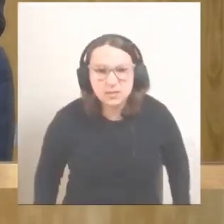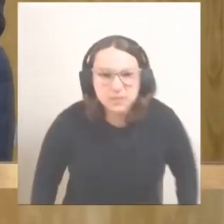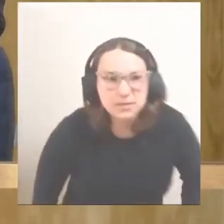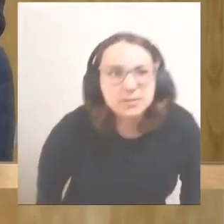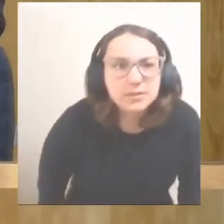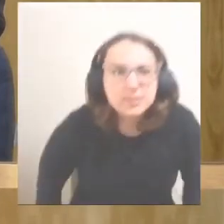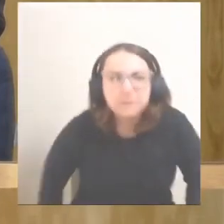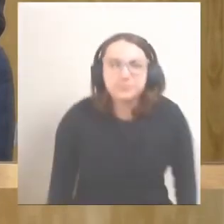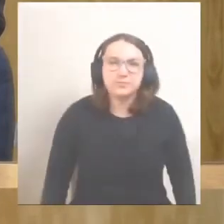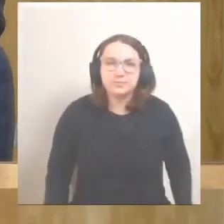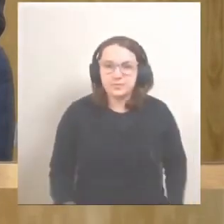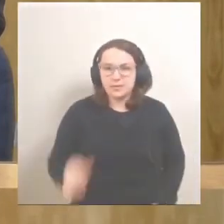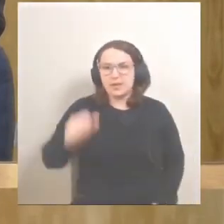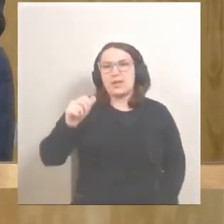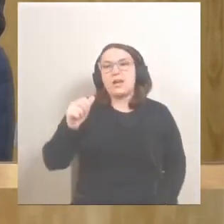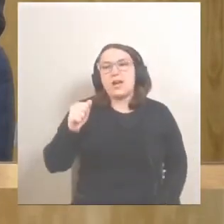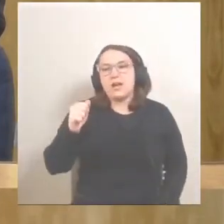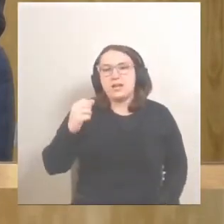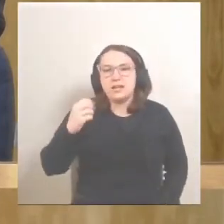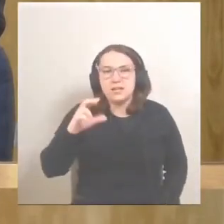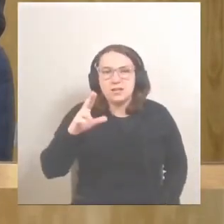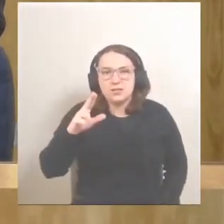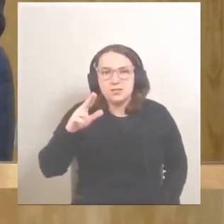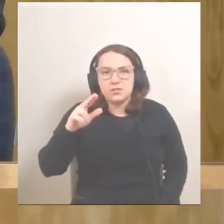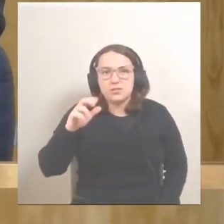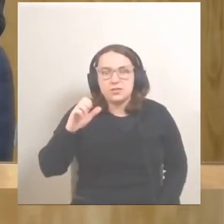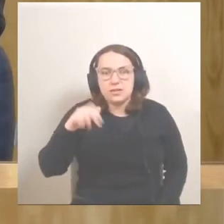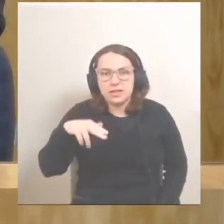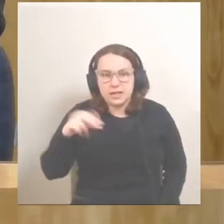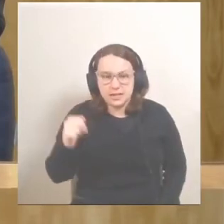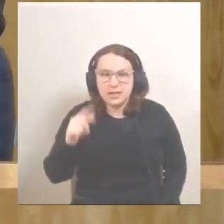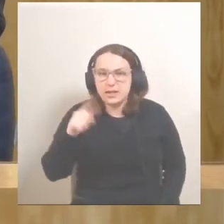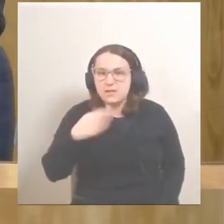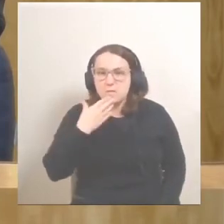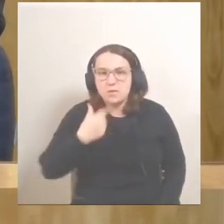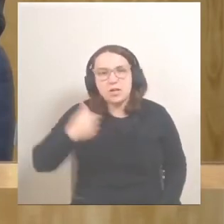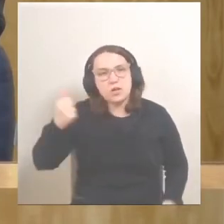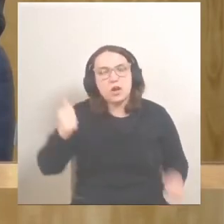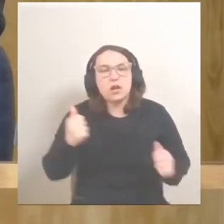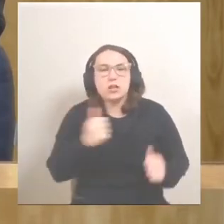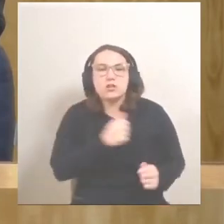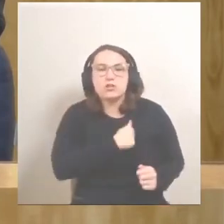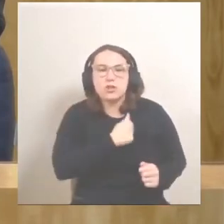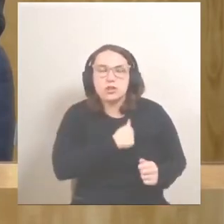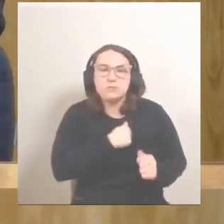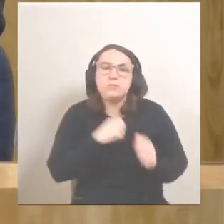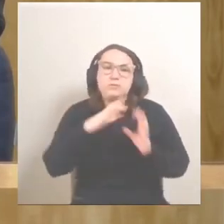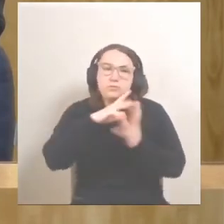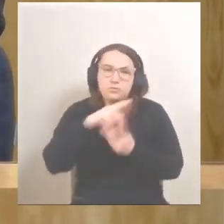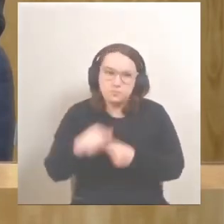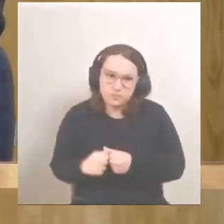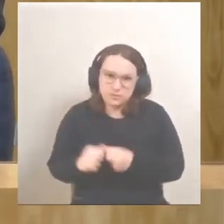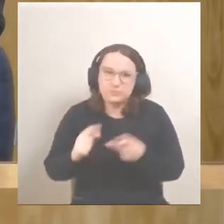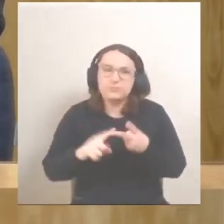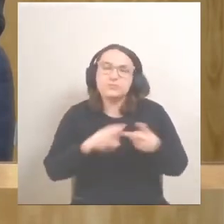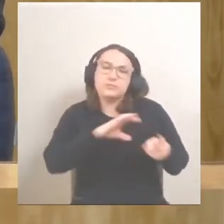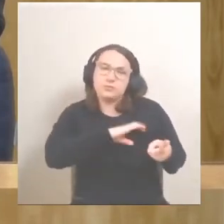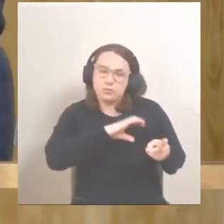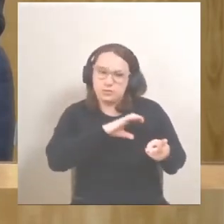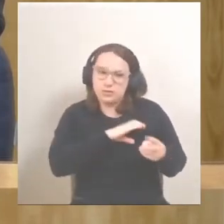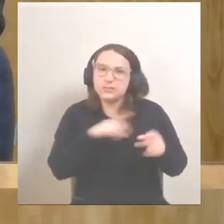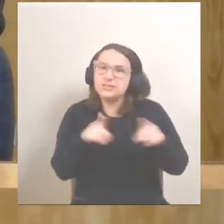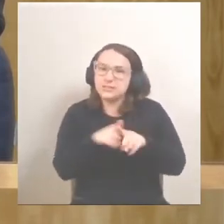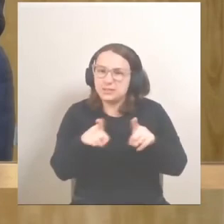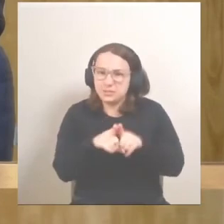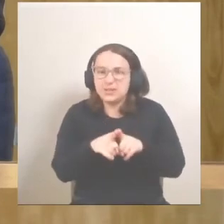olha que eu sou corintiana, hein, gente? Mas, O Corinthians também está no coração aí de